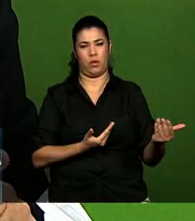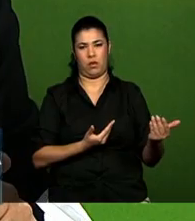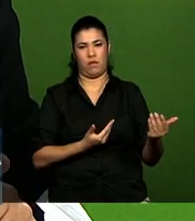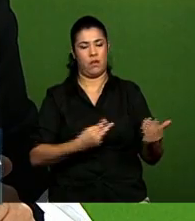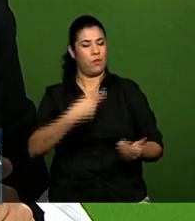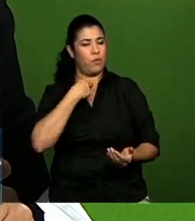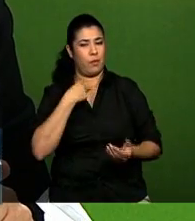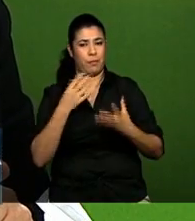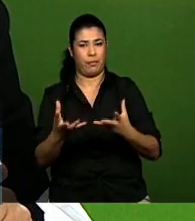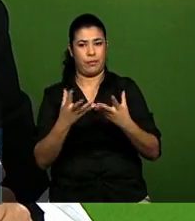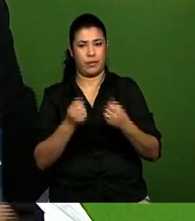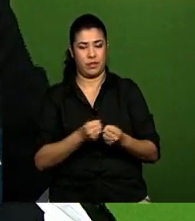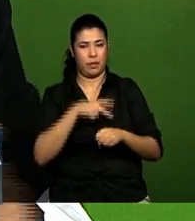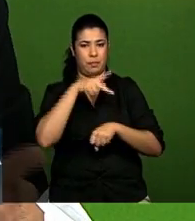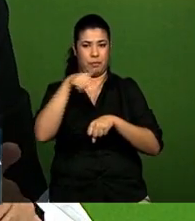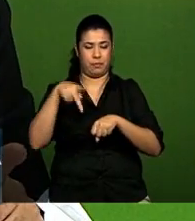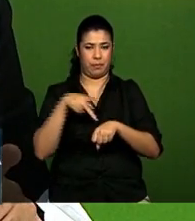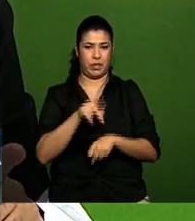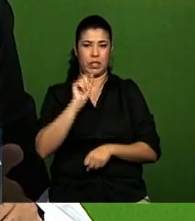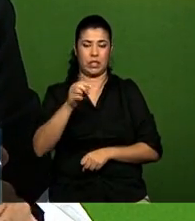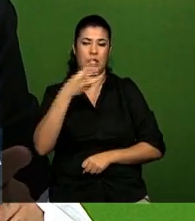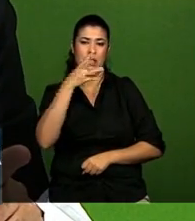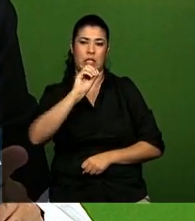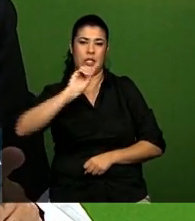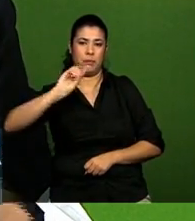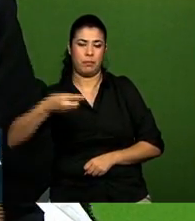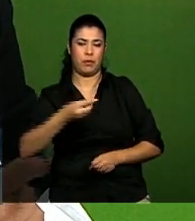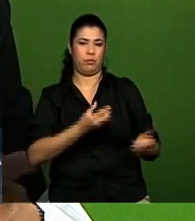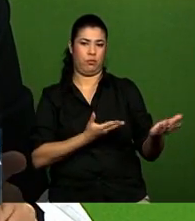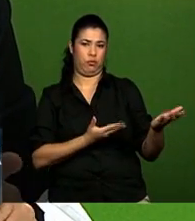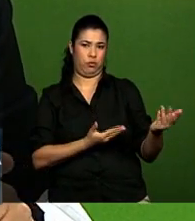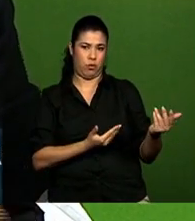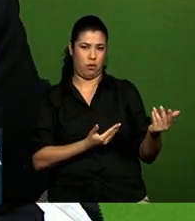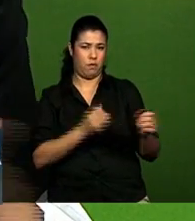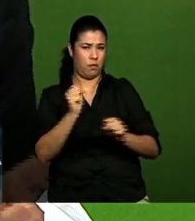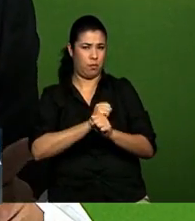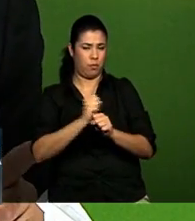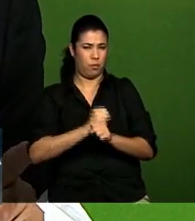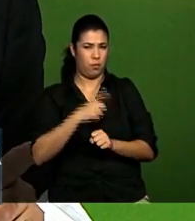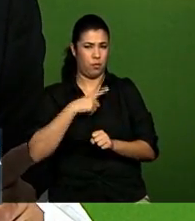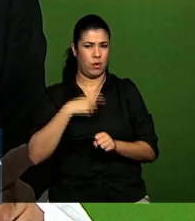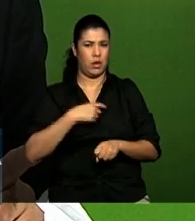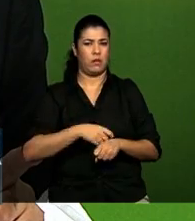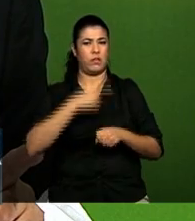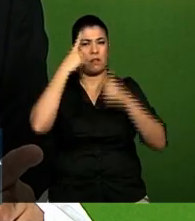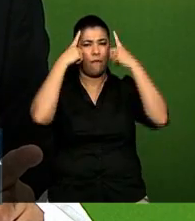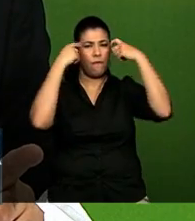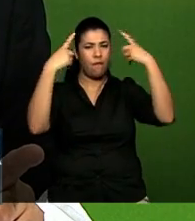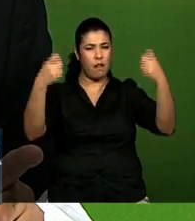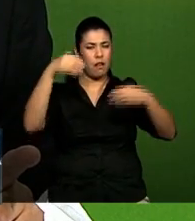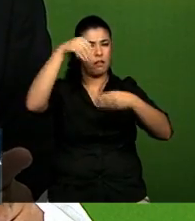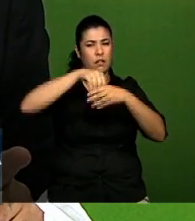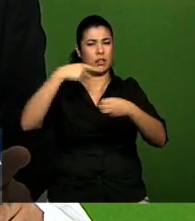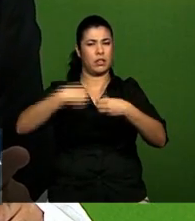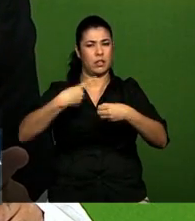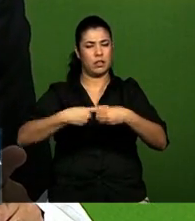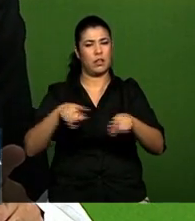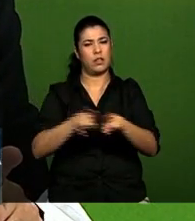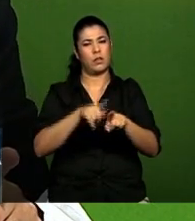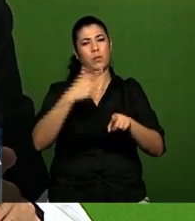inaceitável para nosso país que 30.000 jovens anos sejam assassinados especialmente nas grandes metrópoles nas periferias